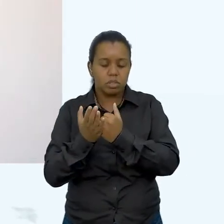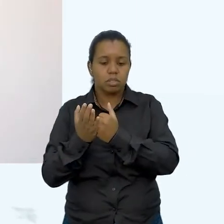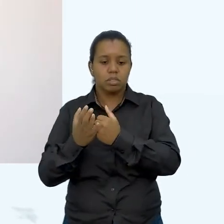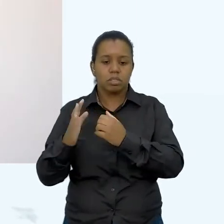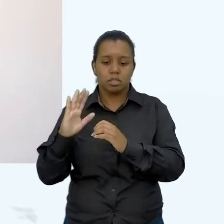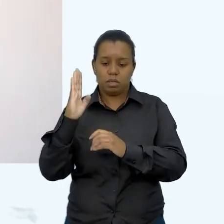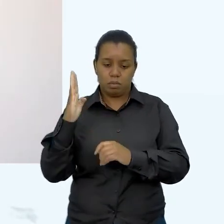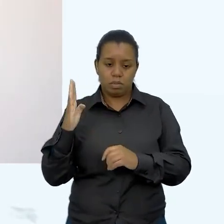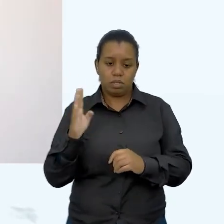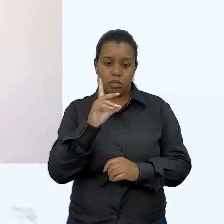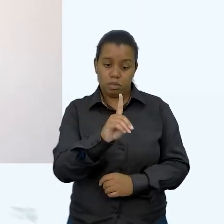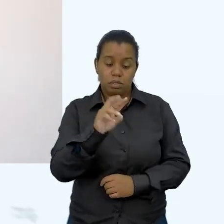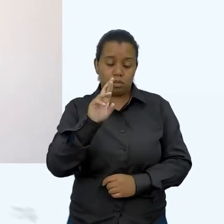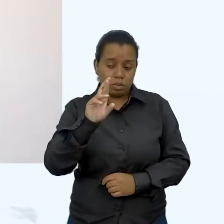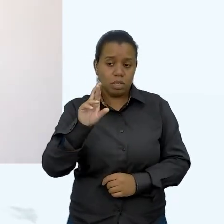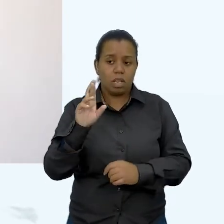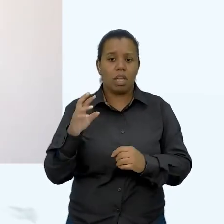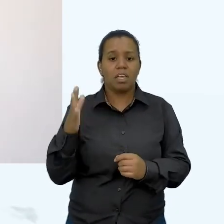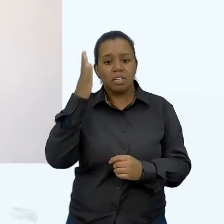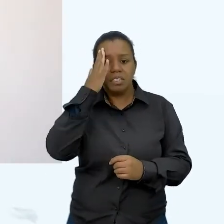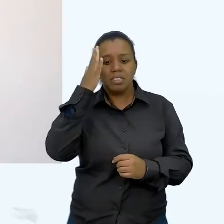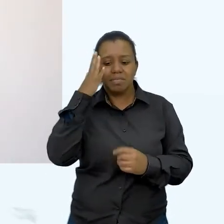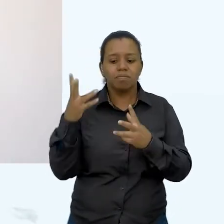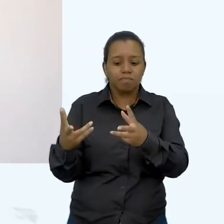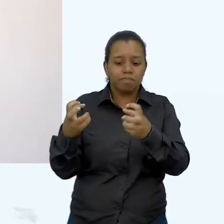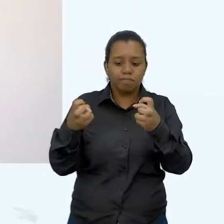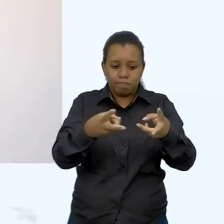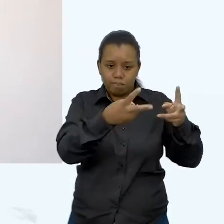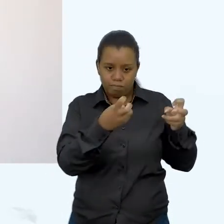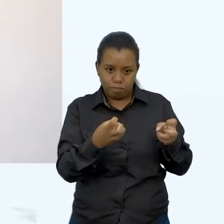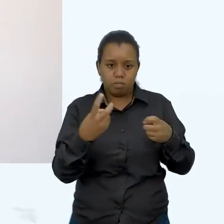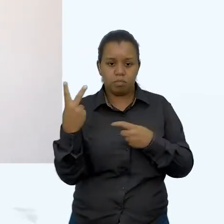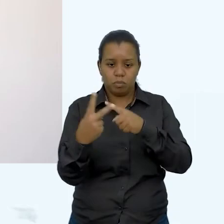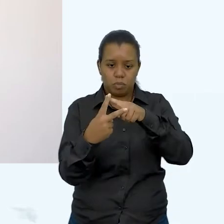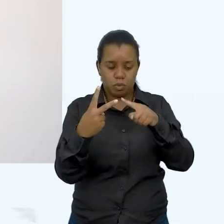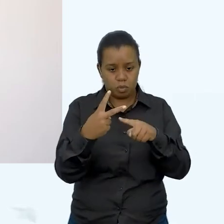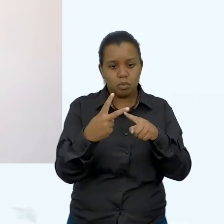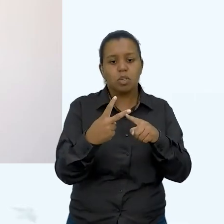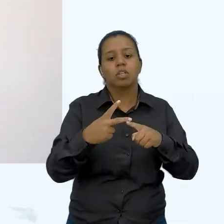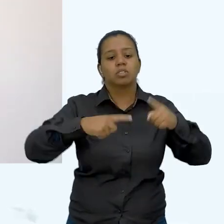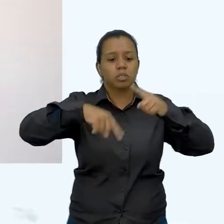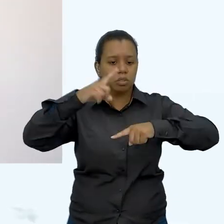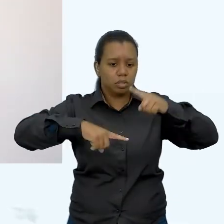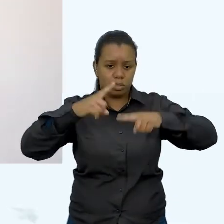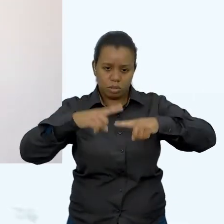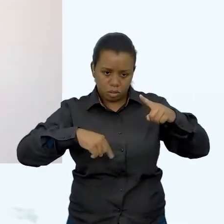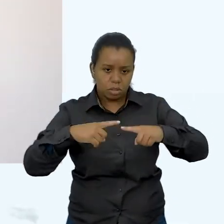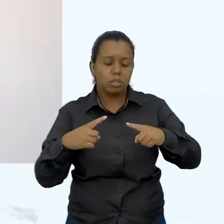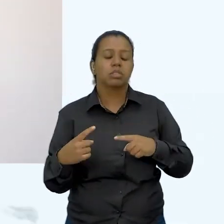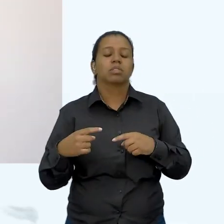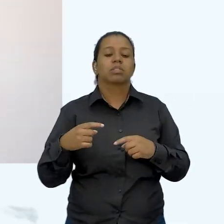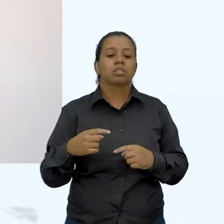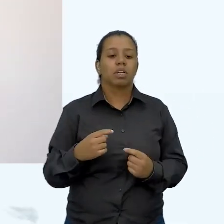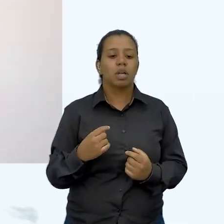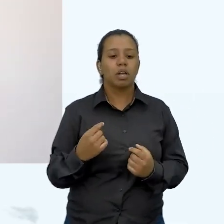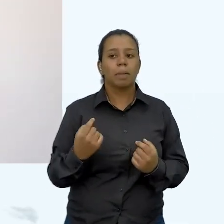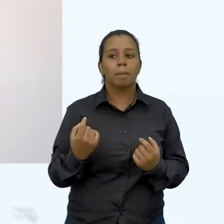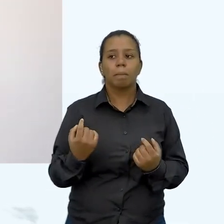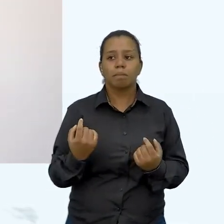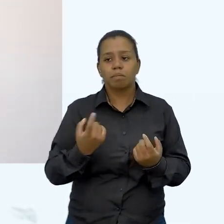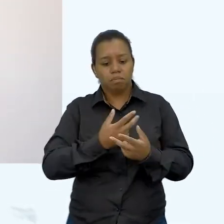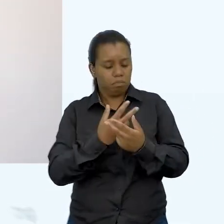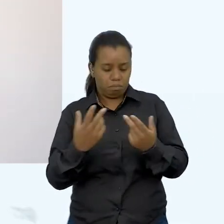O DR ele faz essa identificação dos dois, se for o eletrodoméstico ou se for o circuito. Então o primeiro ponto é